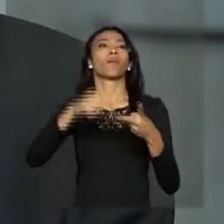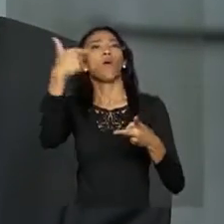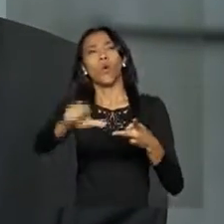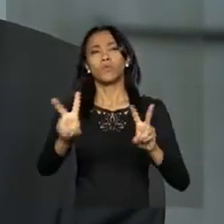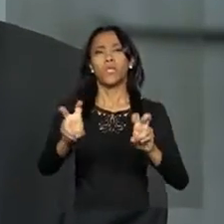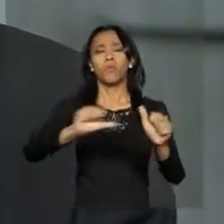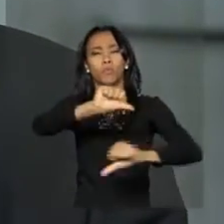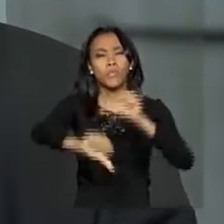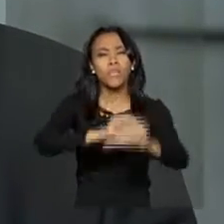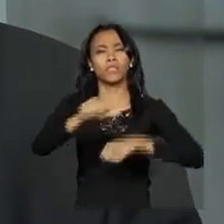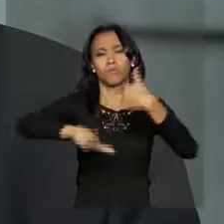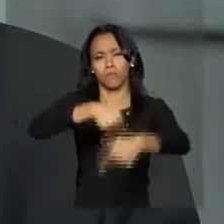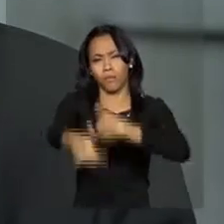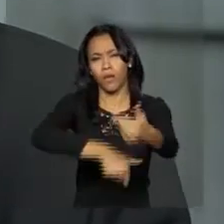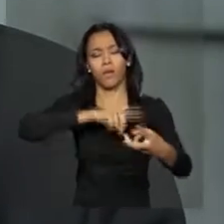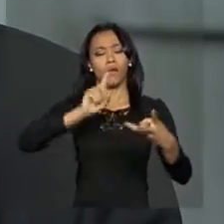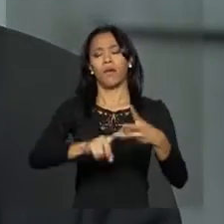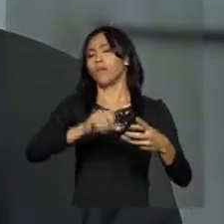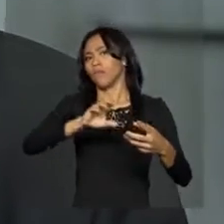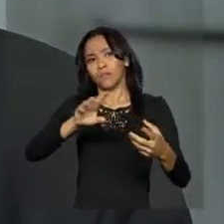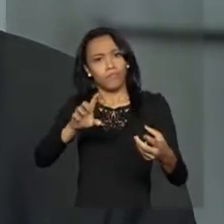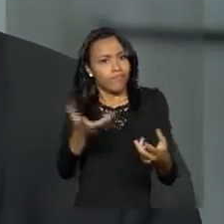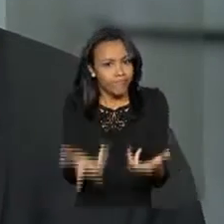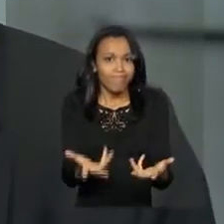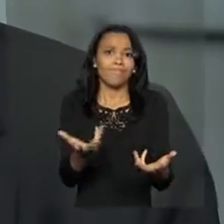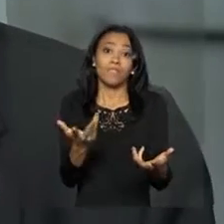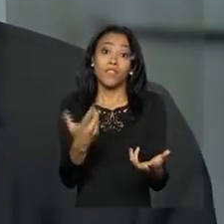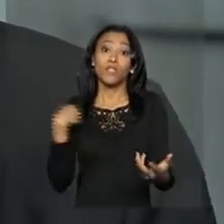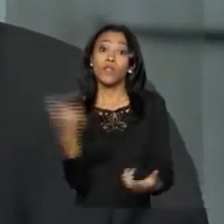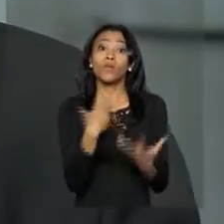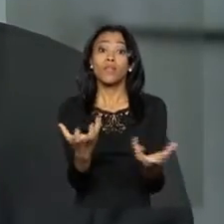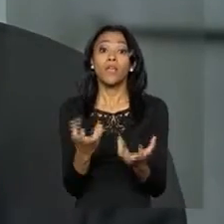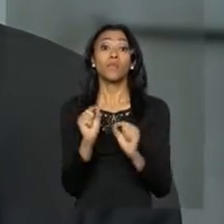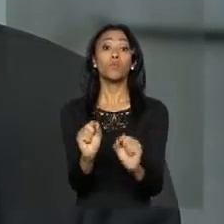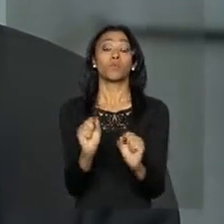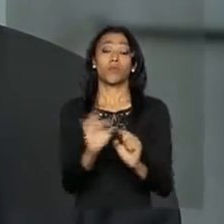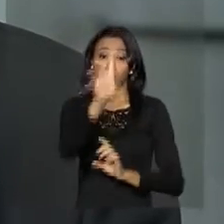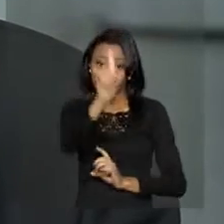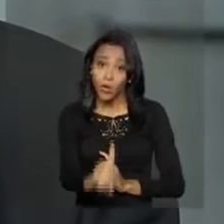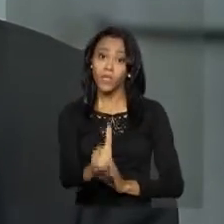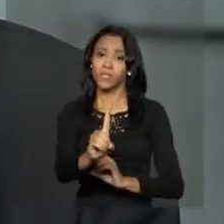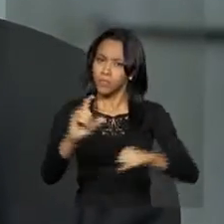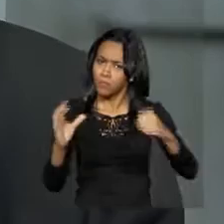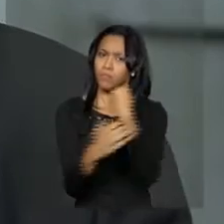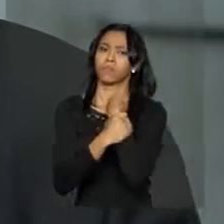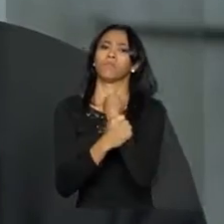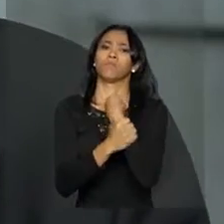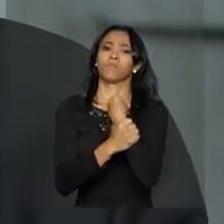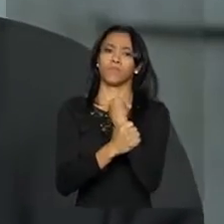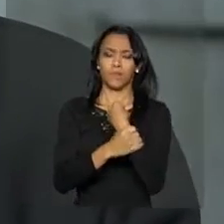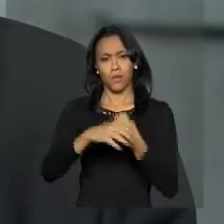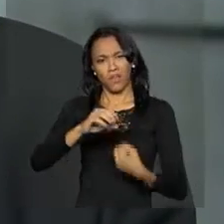reforma trabalhista. Então, o que nós queremos é o seguinte, é que a democracia seja preservada e que